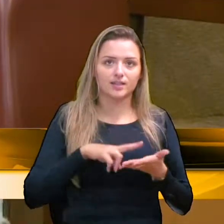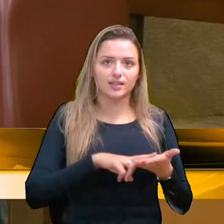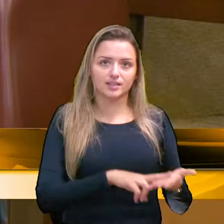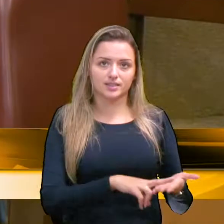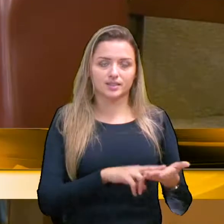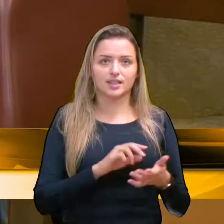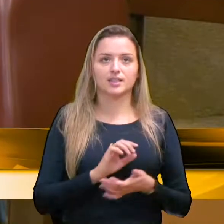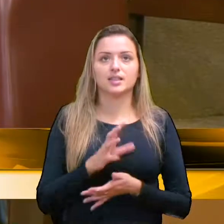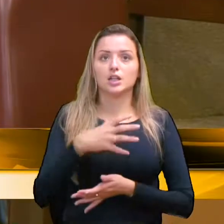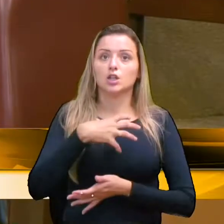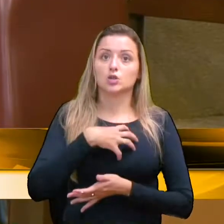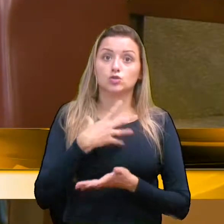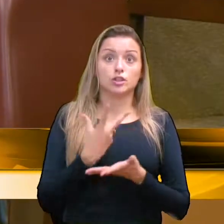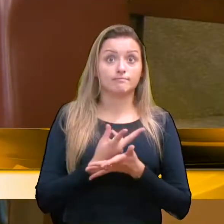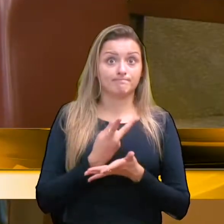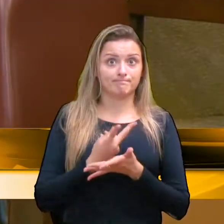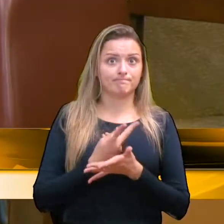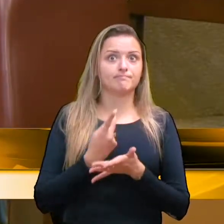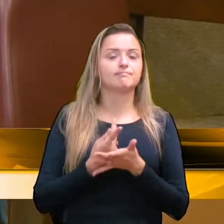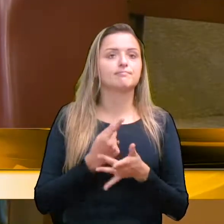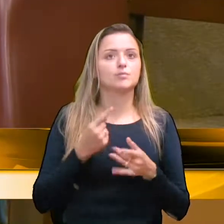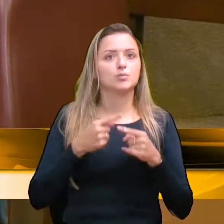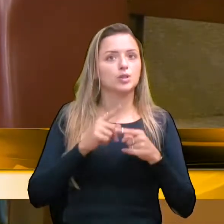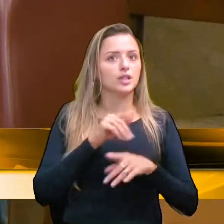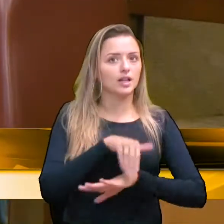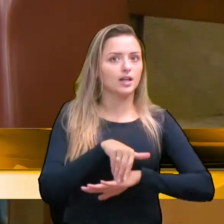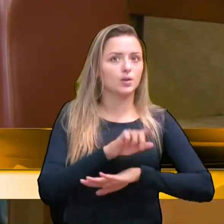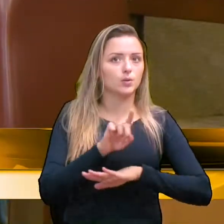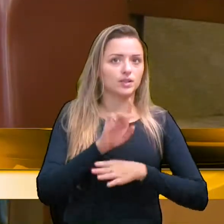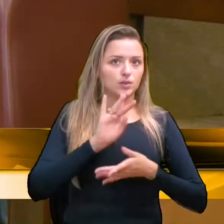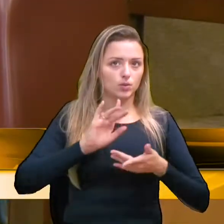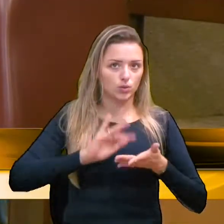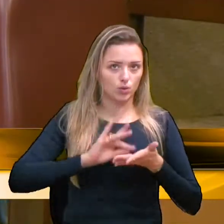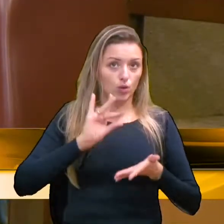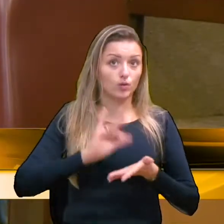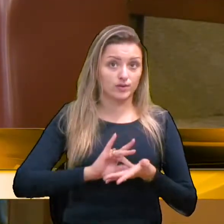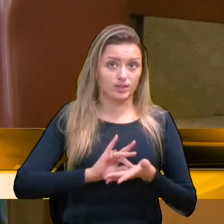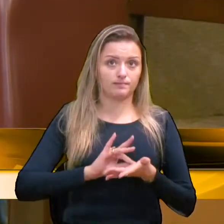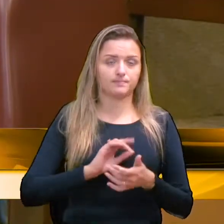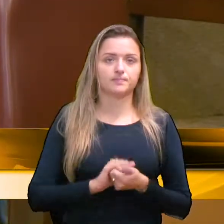que de forma incorreta, porque a rua não era oficial.